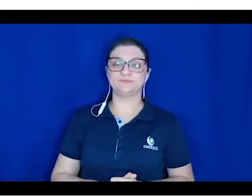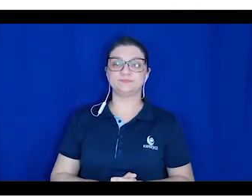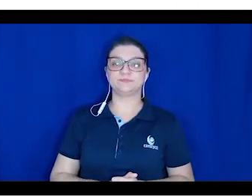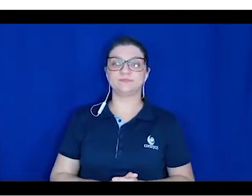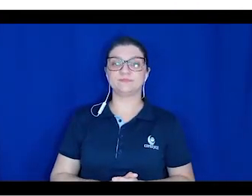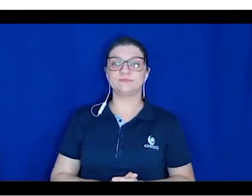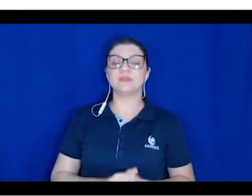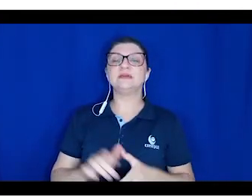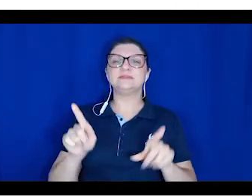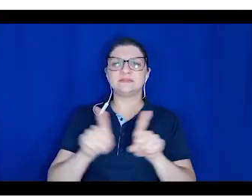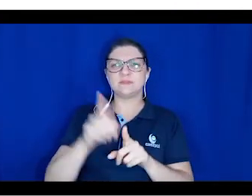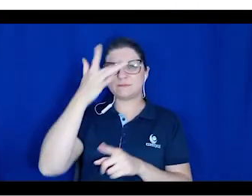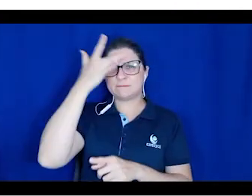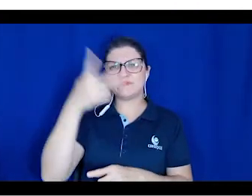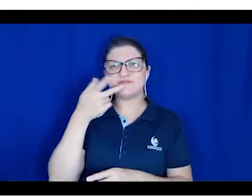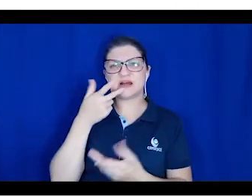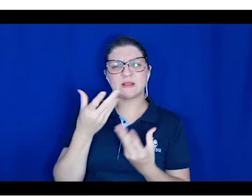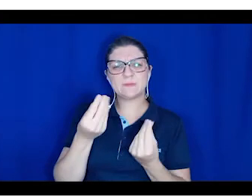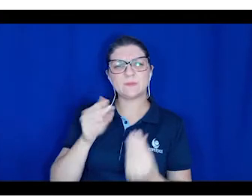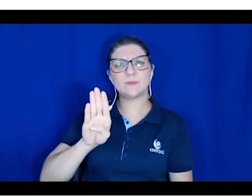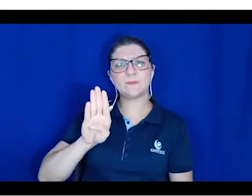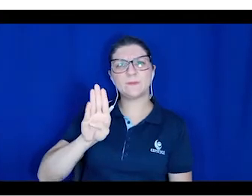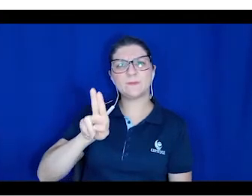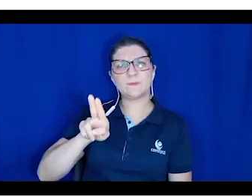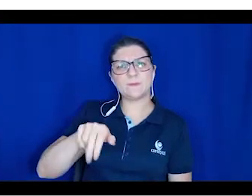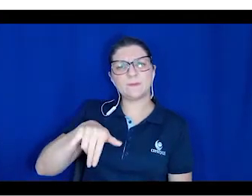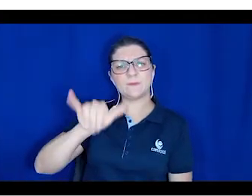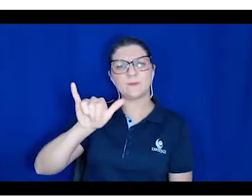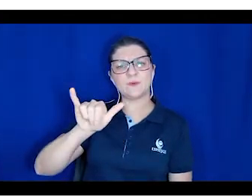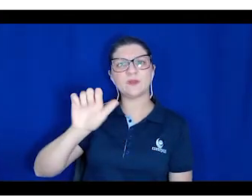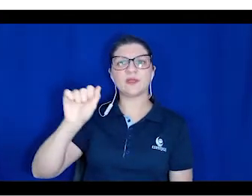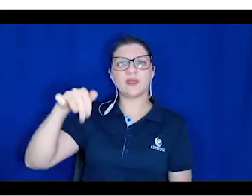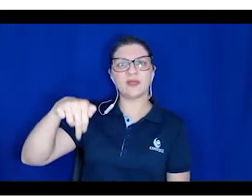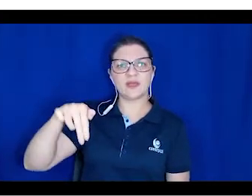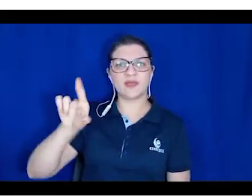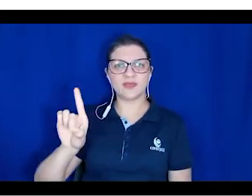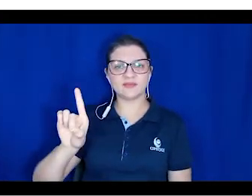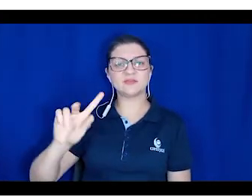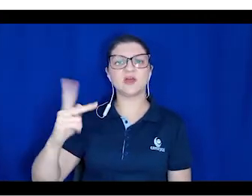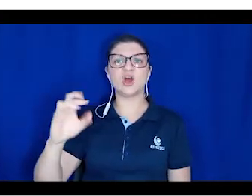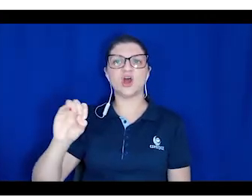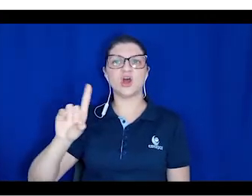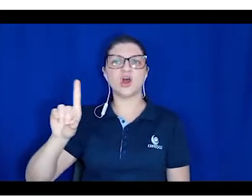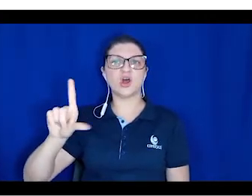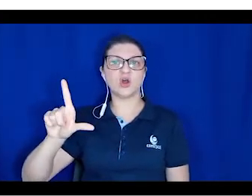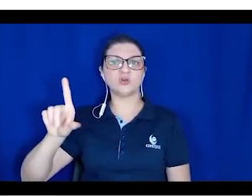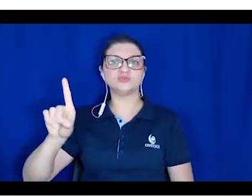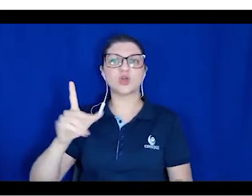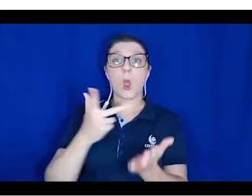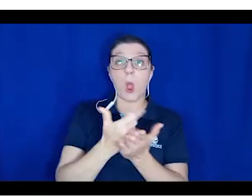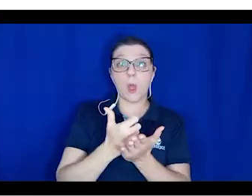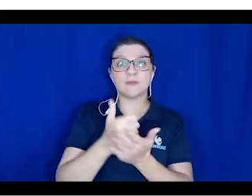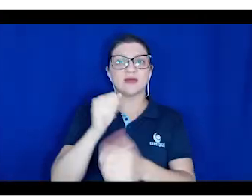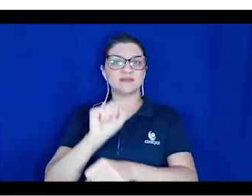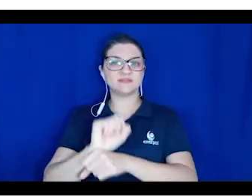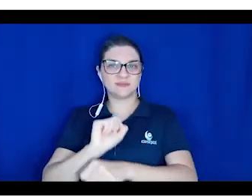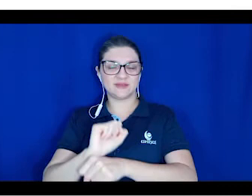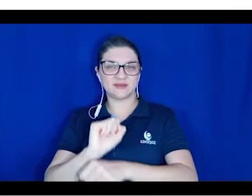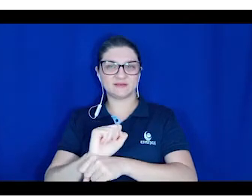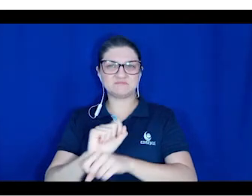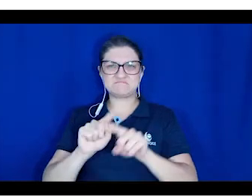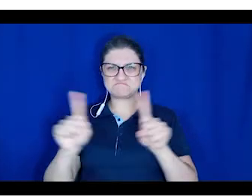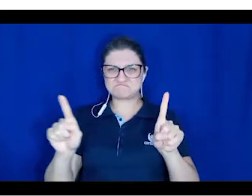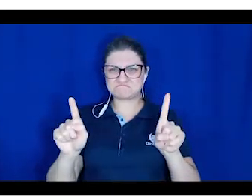Que as pessoas falam muito em buy and hold, ou seja, comprar e esperar. Mas a pergunta é, será que no longo prazo sempre